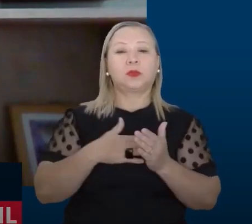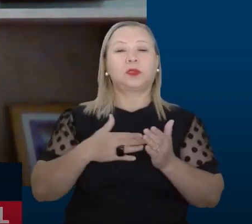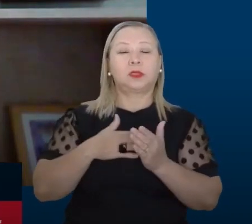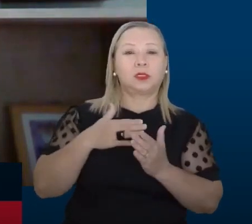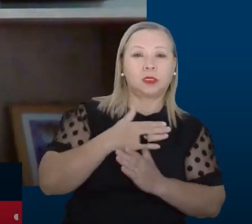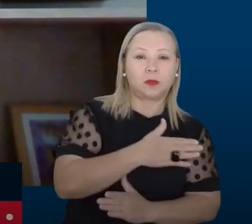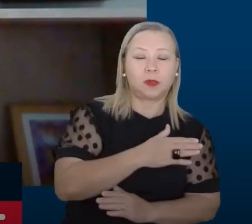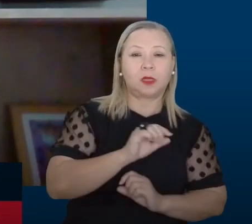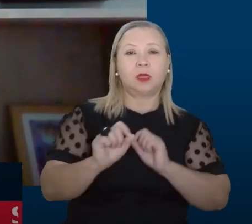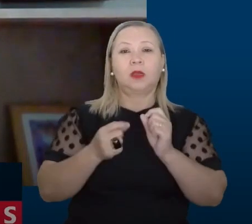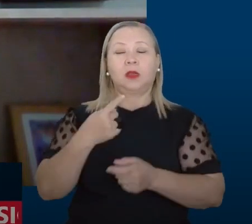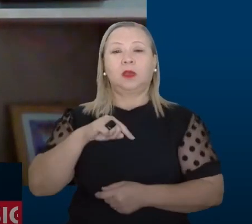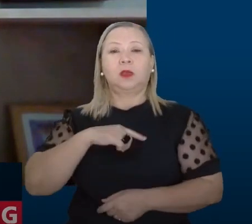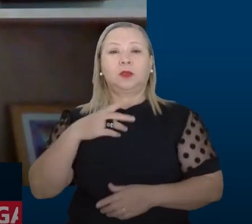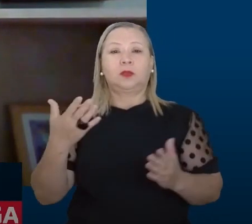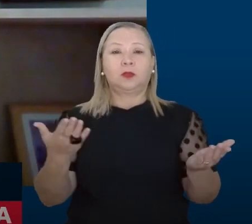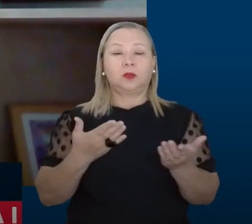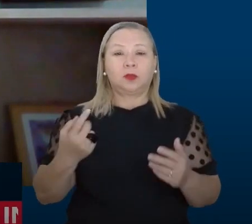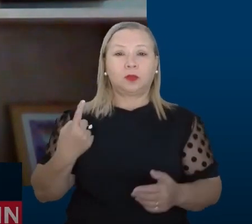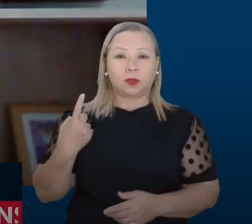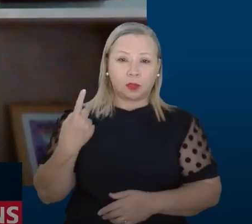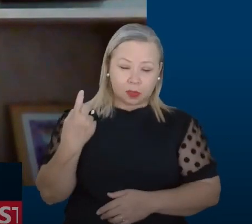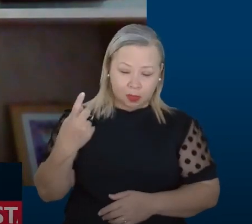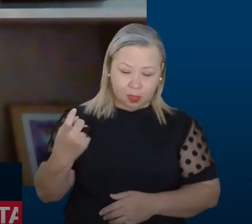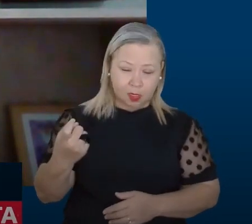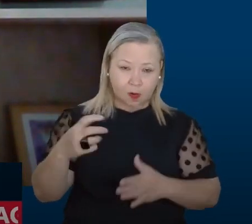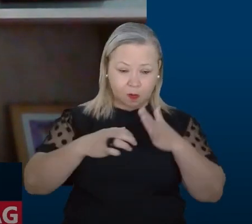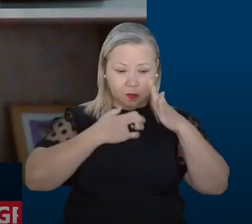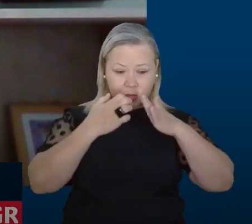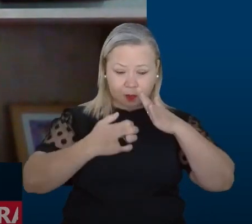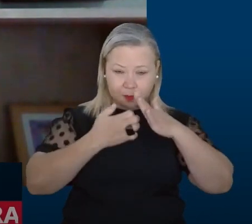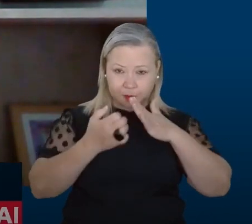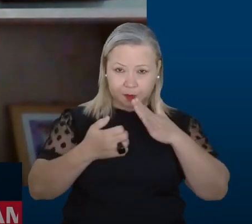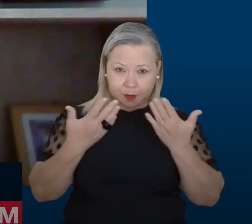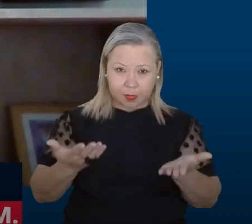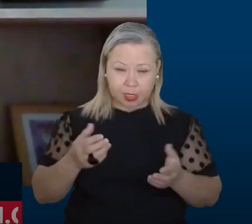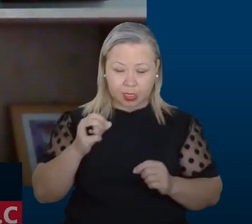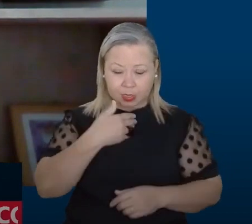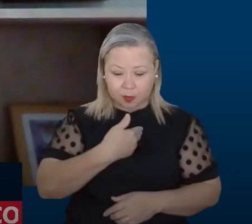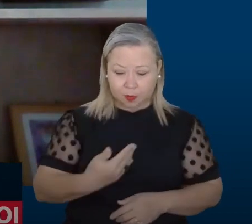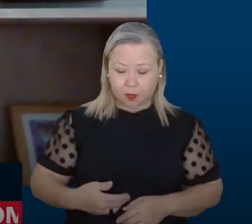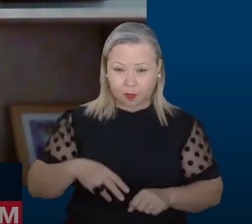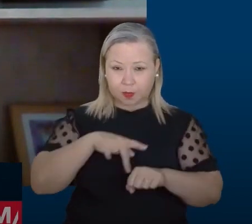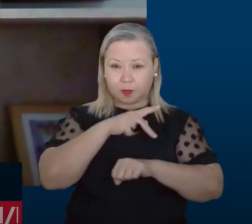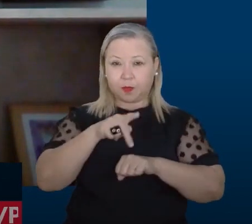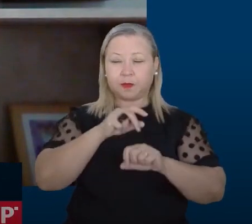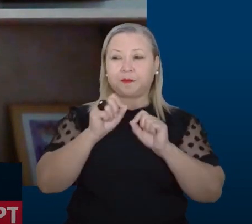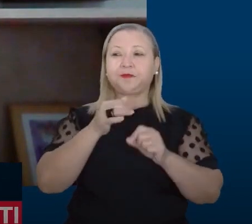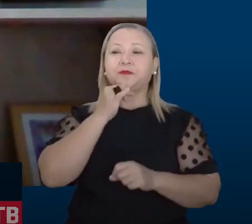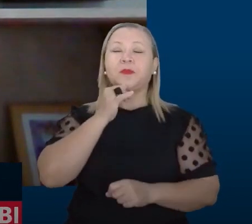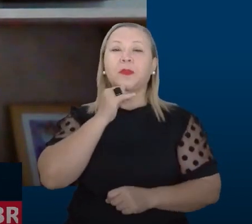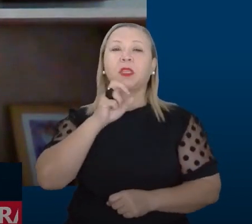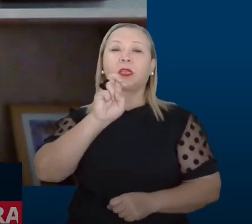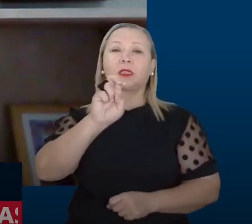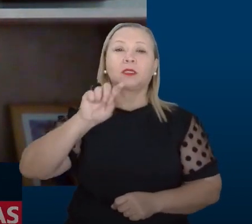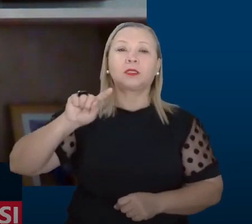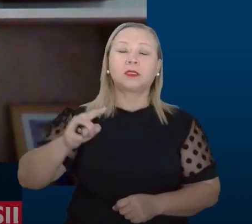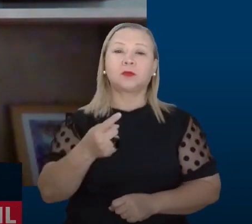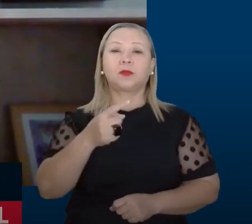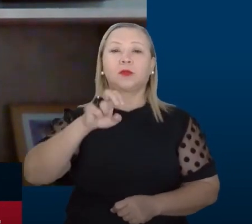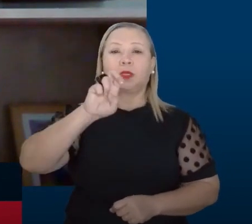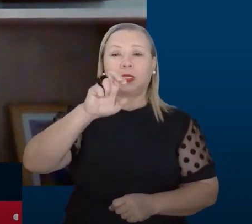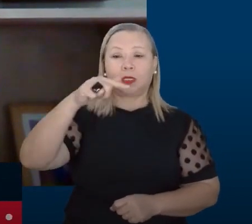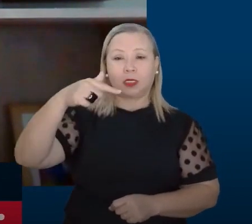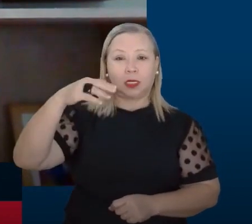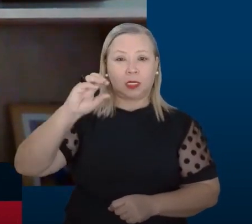Nós hoje somos a única empresa pública do país que estamos presentes nos 5.570